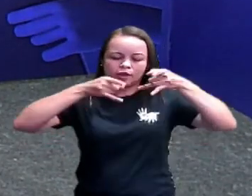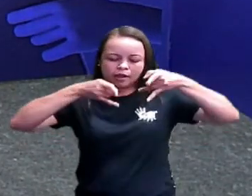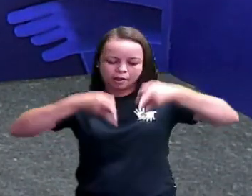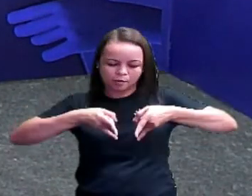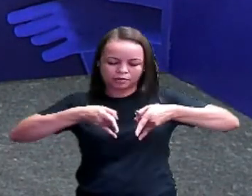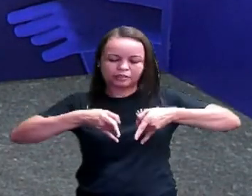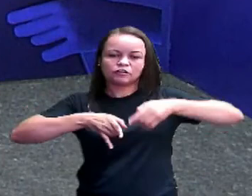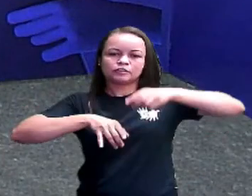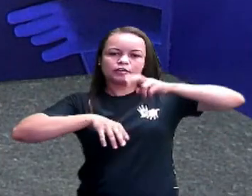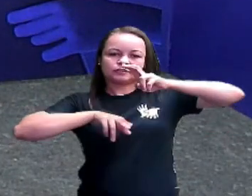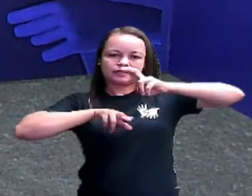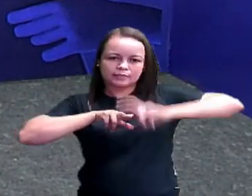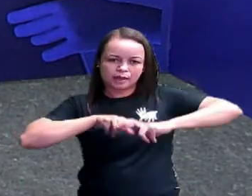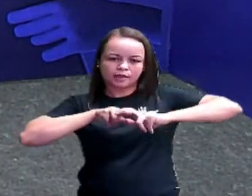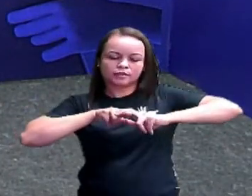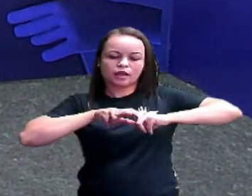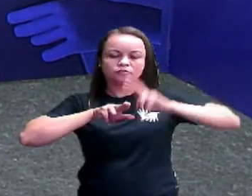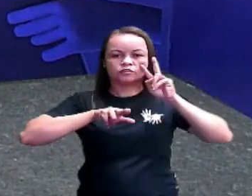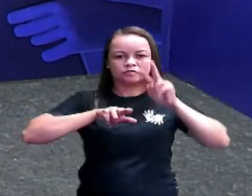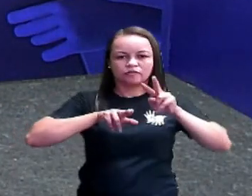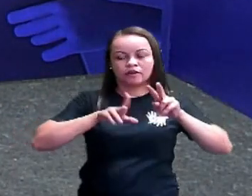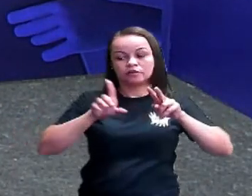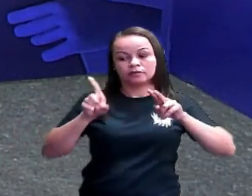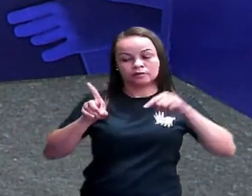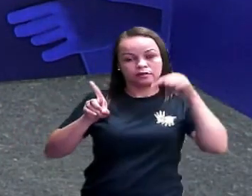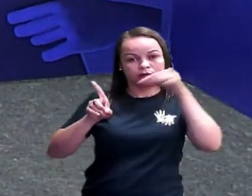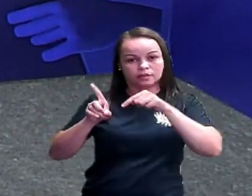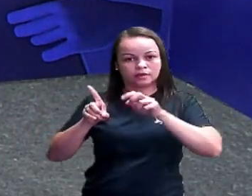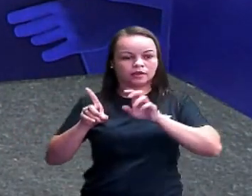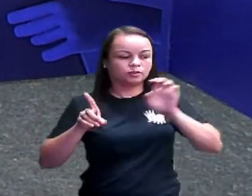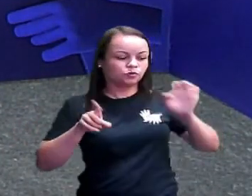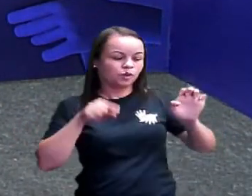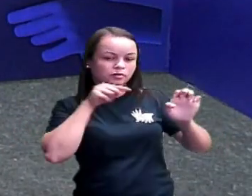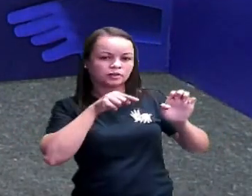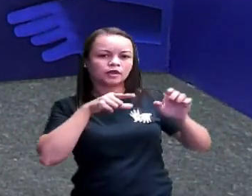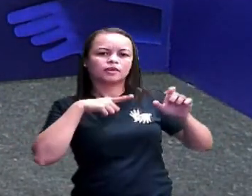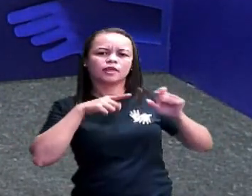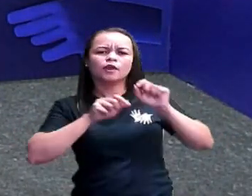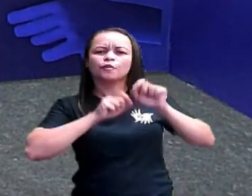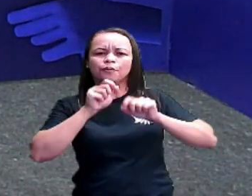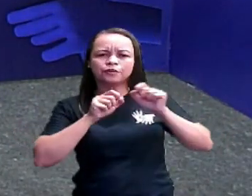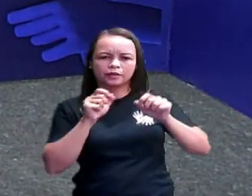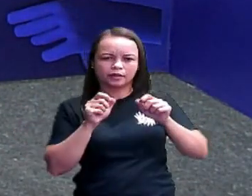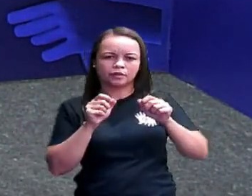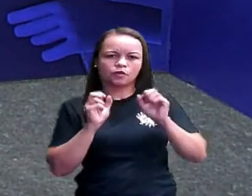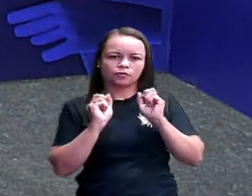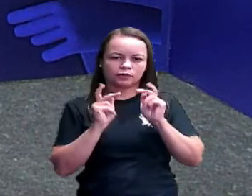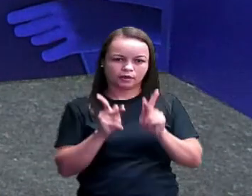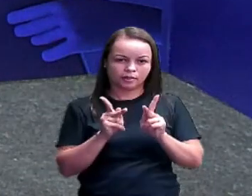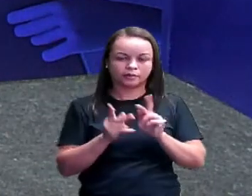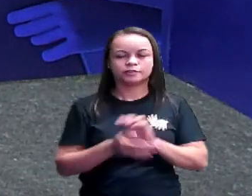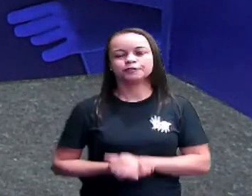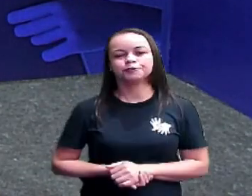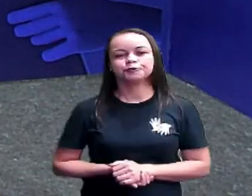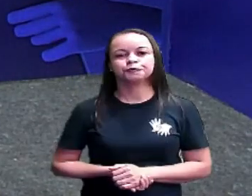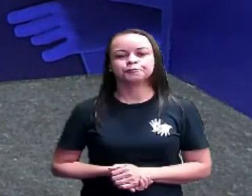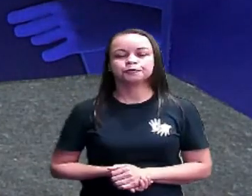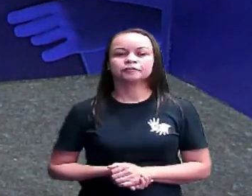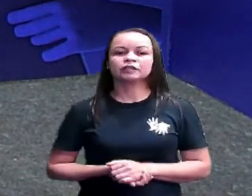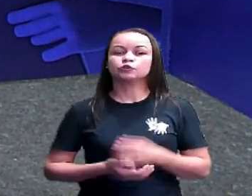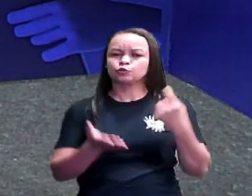na frente, o que tem do lado direito e do lado esquerdo. Ok, turminha de segundo ano. Tudo certo,